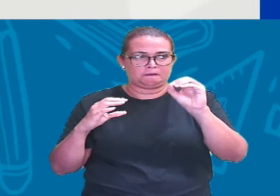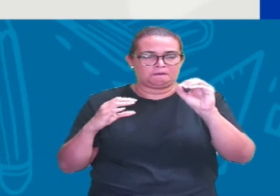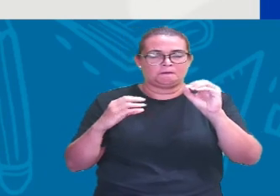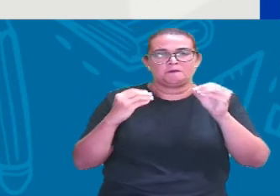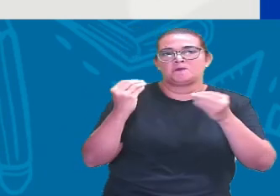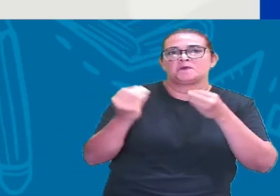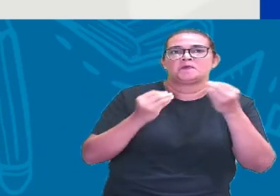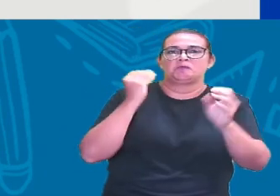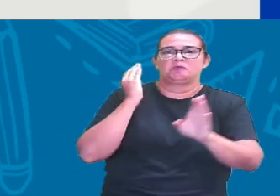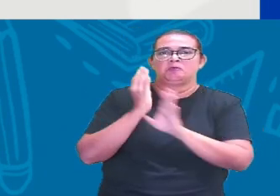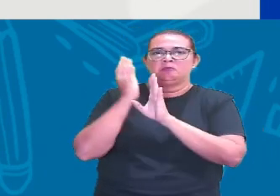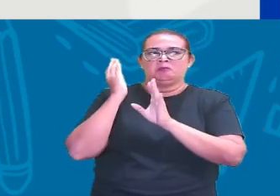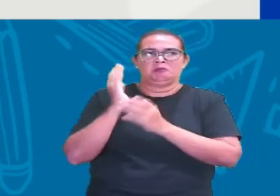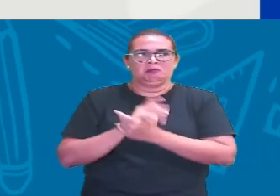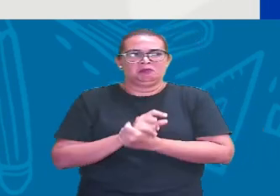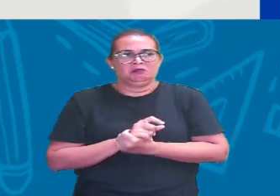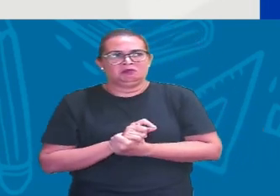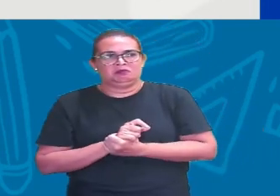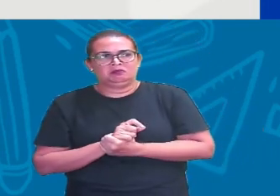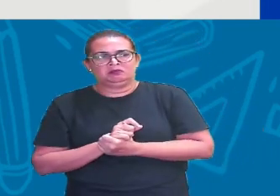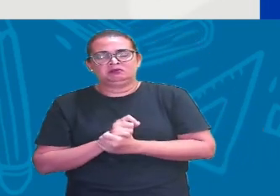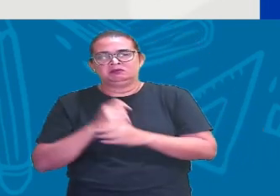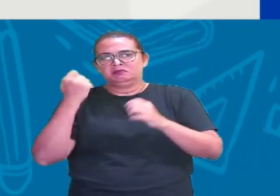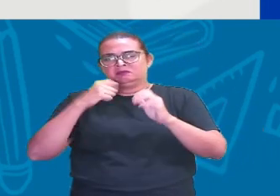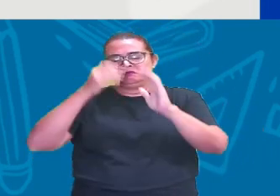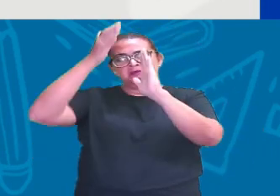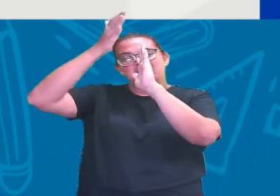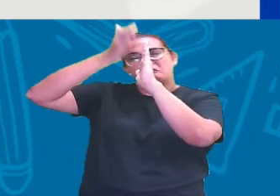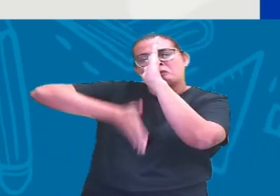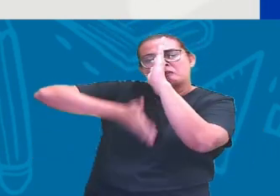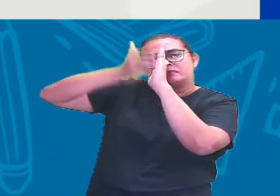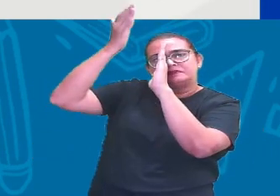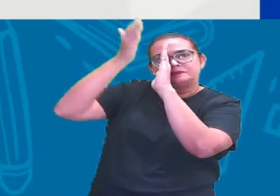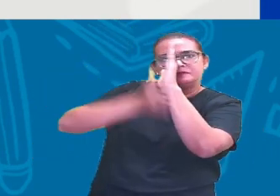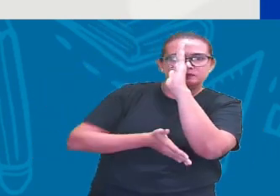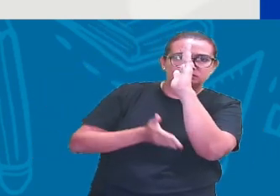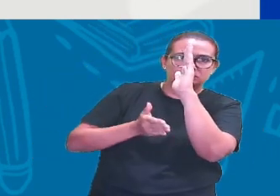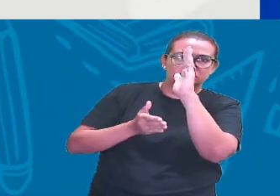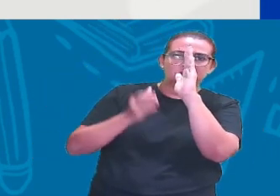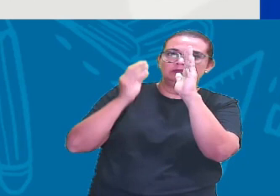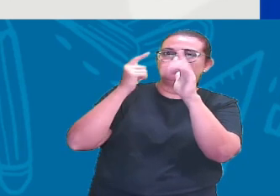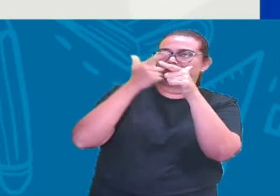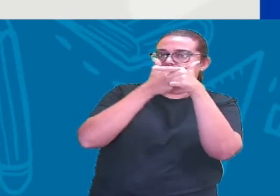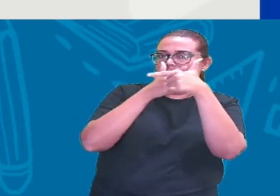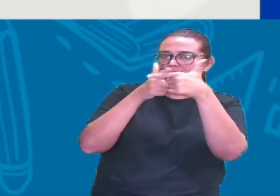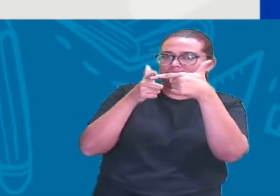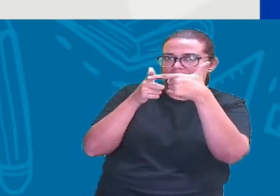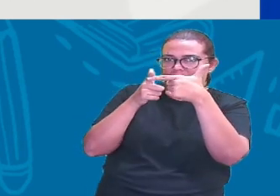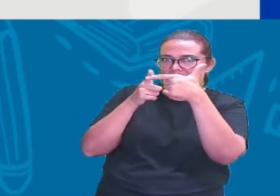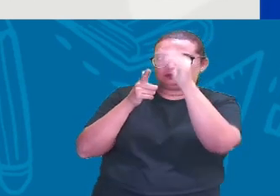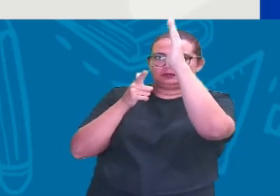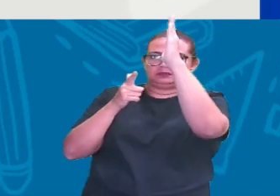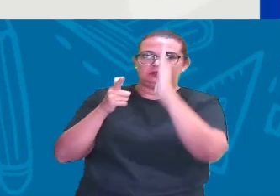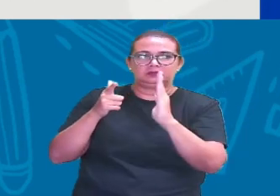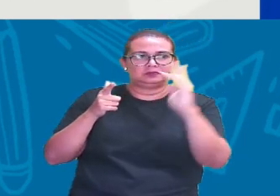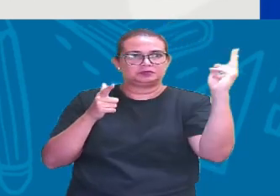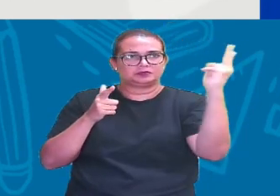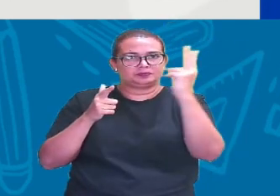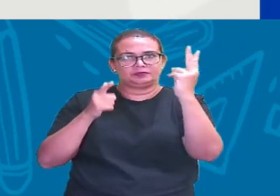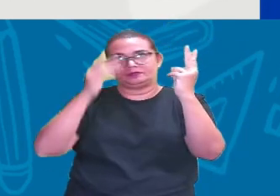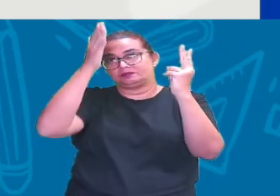o MDC, primeiro a gente vai fatorar esses valores, tá? Então a gente vai observar